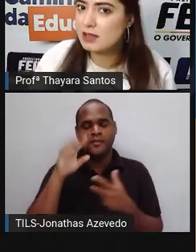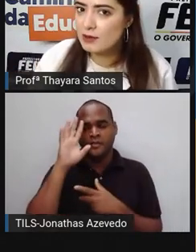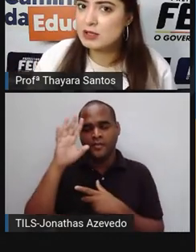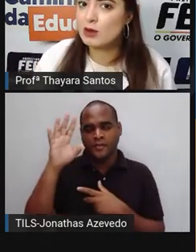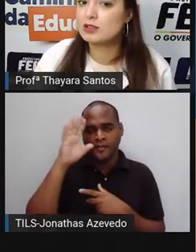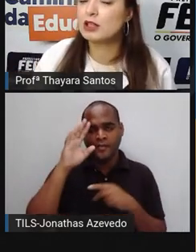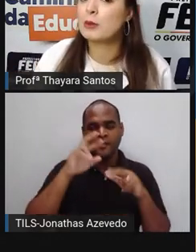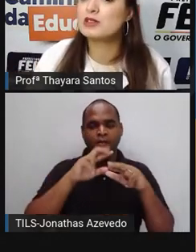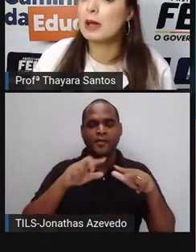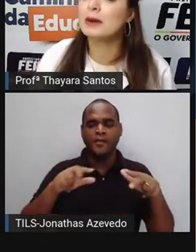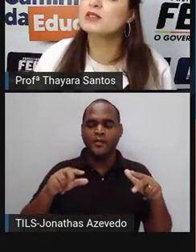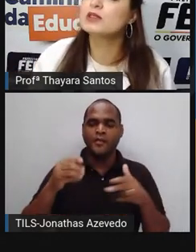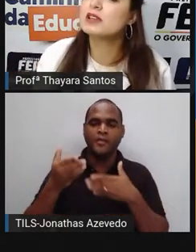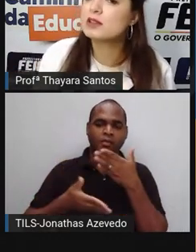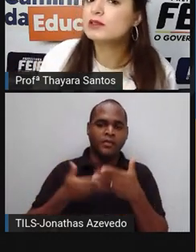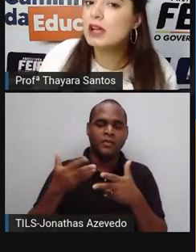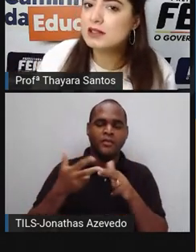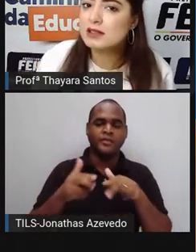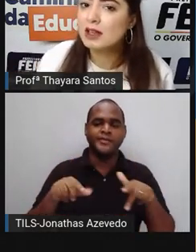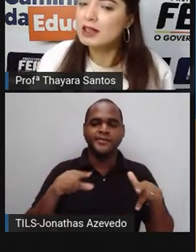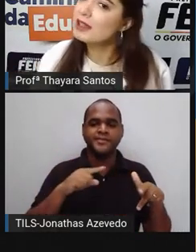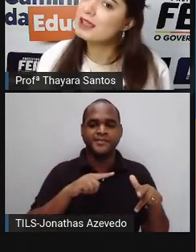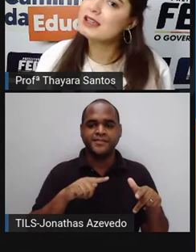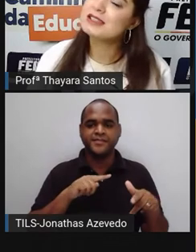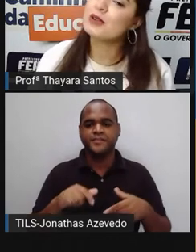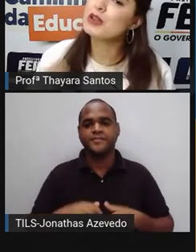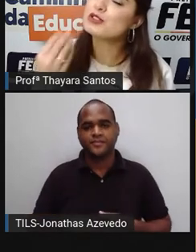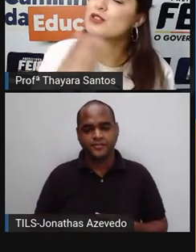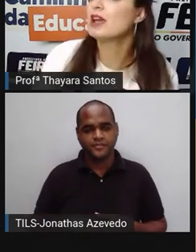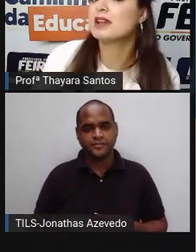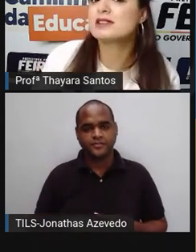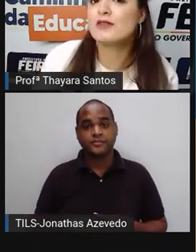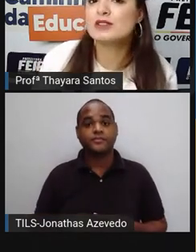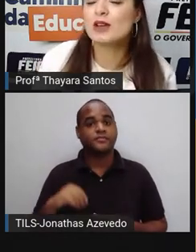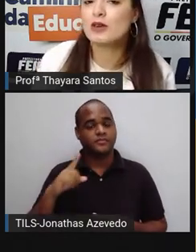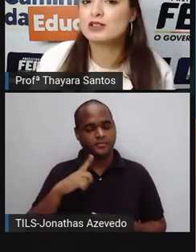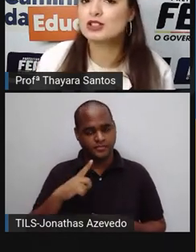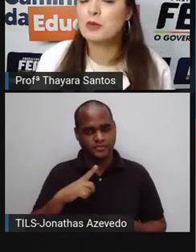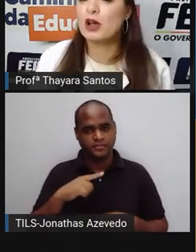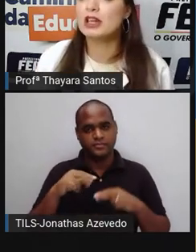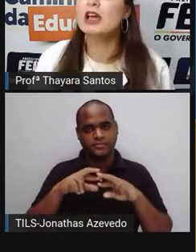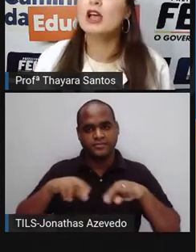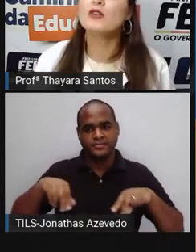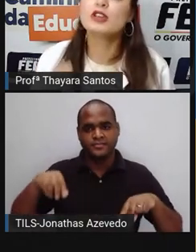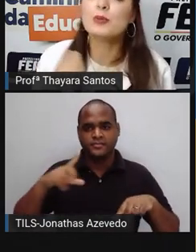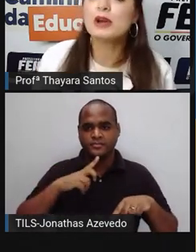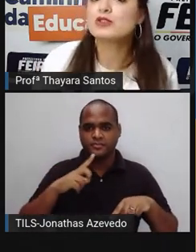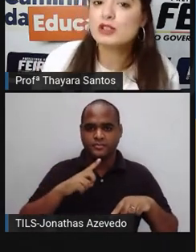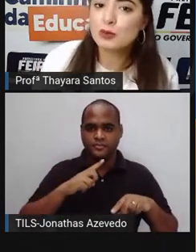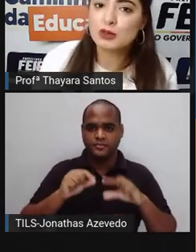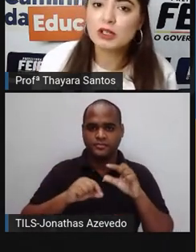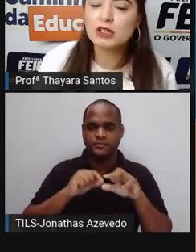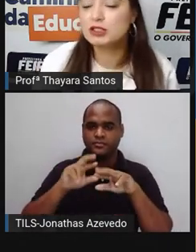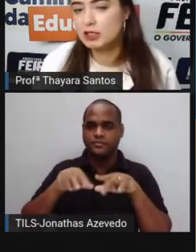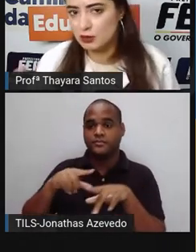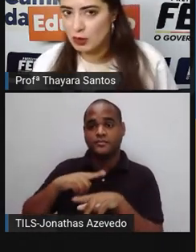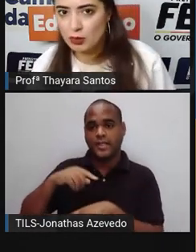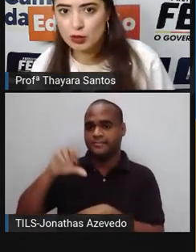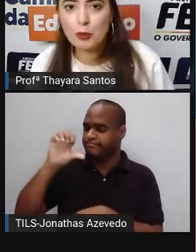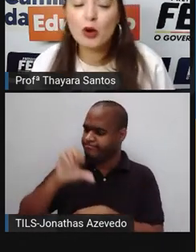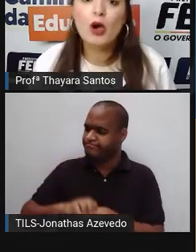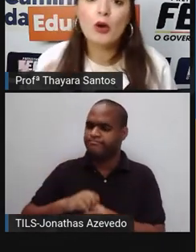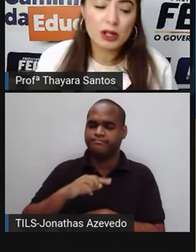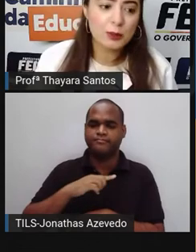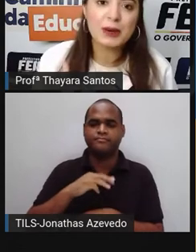nesse serviços ecossistêmicos na manutenção deles né se eu não tiver aquele serviço ecossistêmico ali eu vou ter um prejuízo muito grande